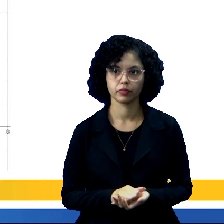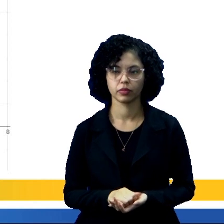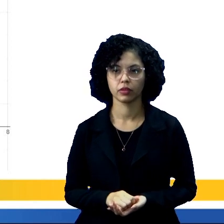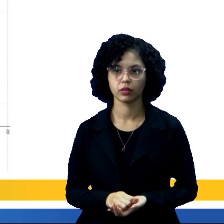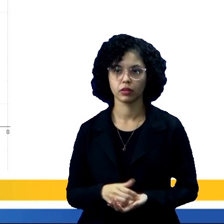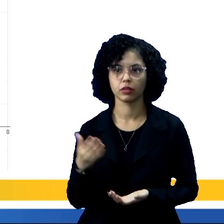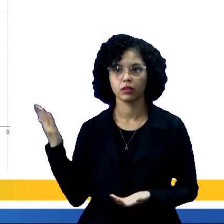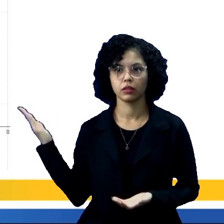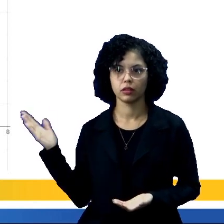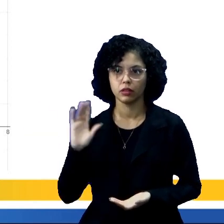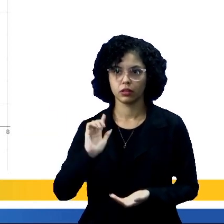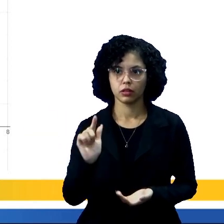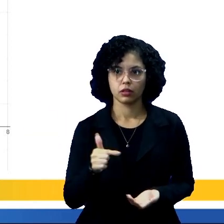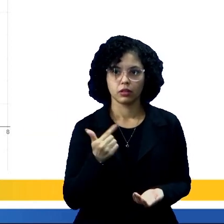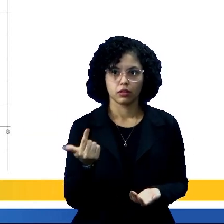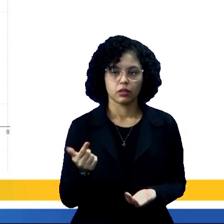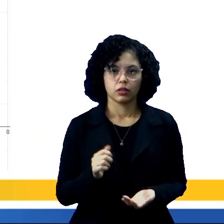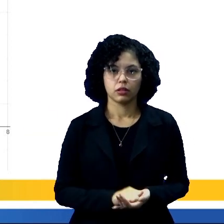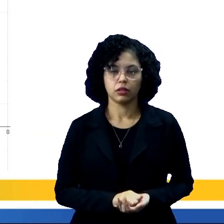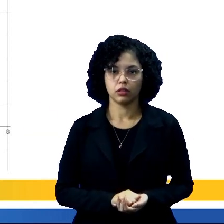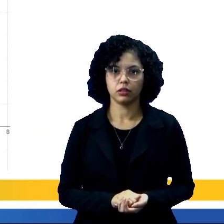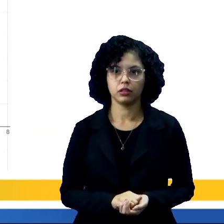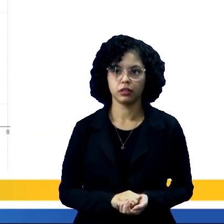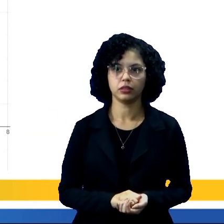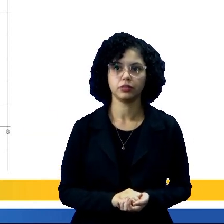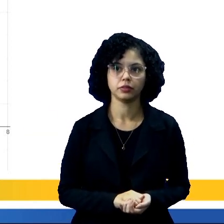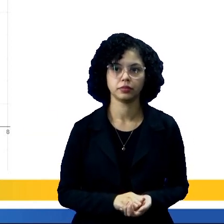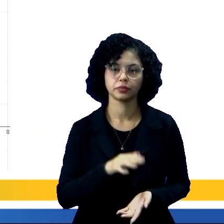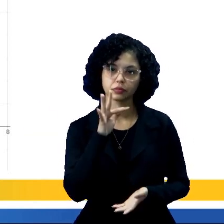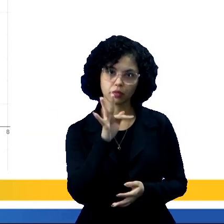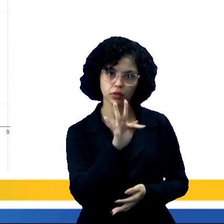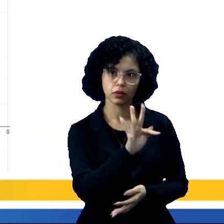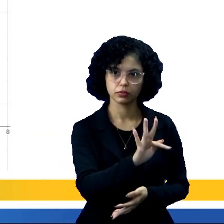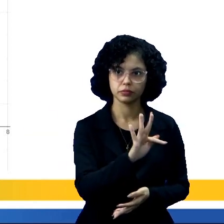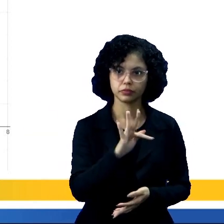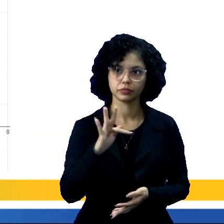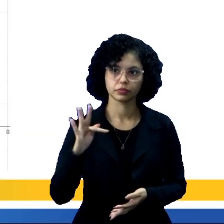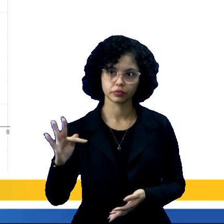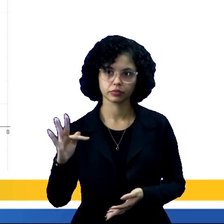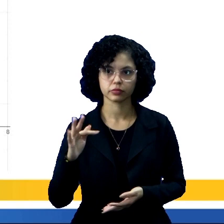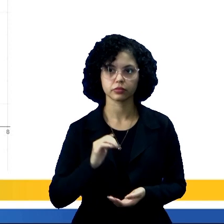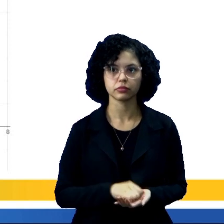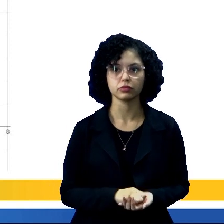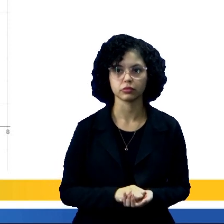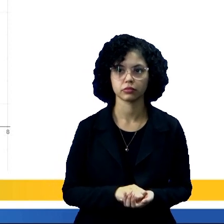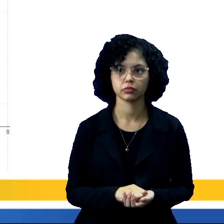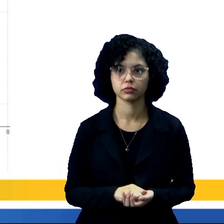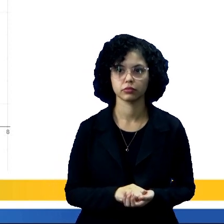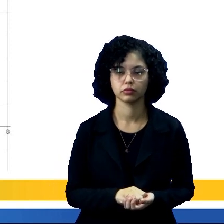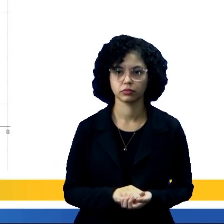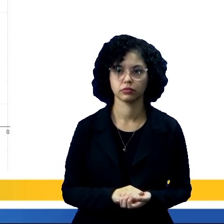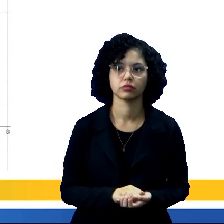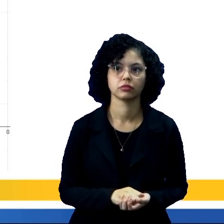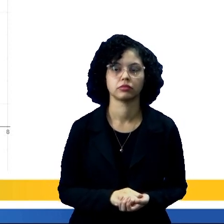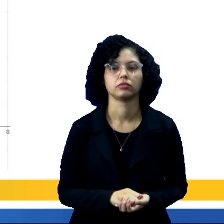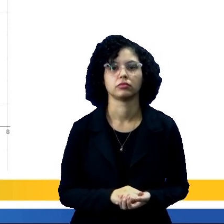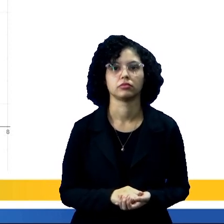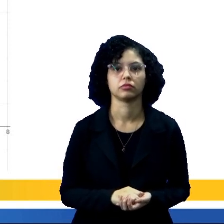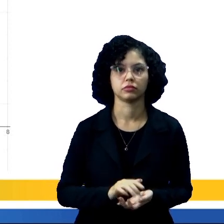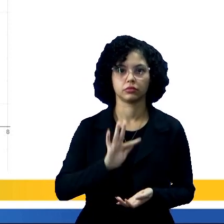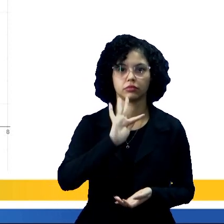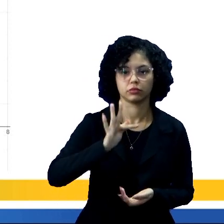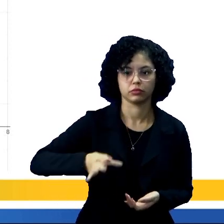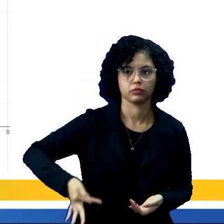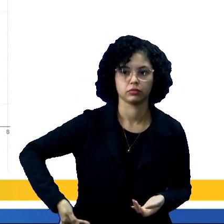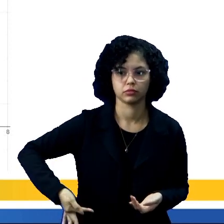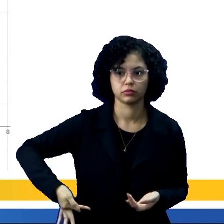Olha aí, essa outra. Naquela, eu peguei o F e coloquei na rotação, ele foi para